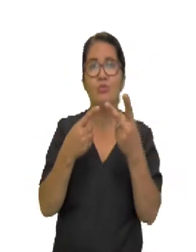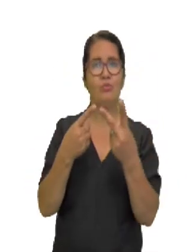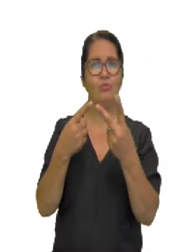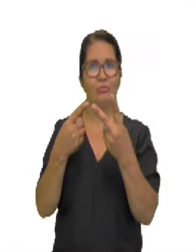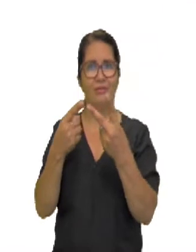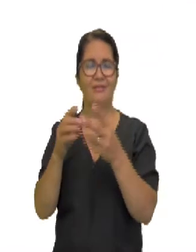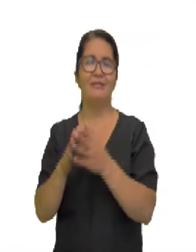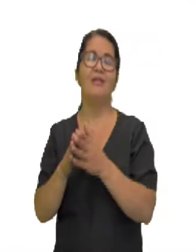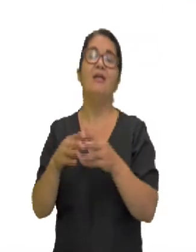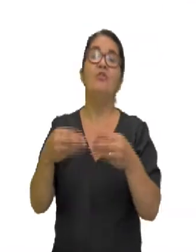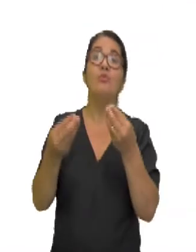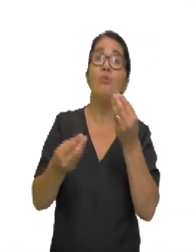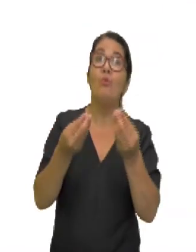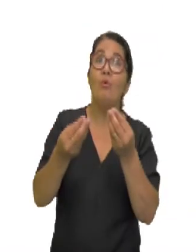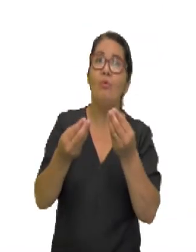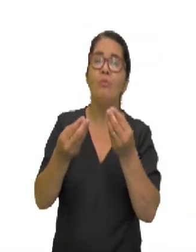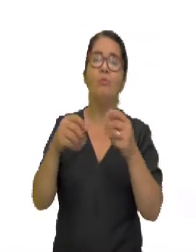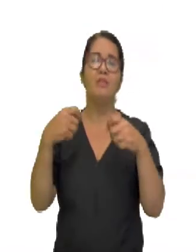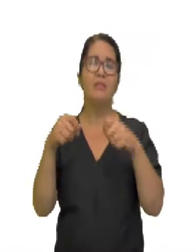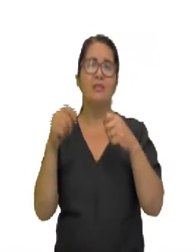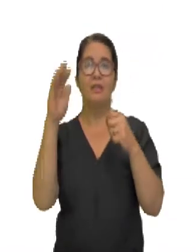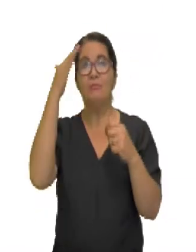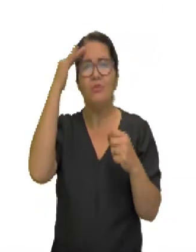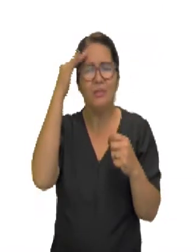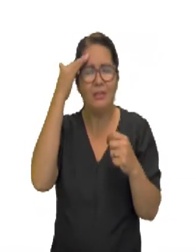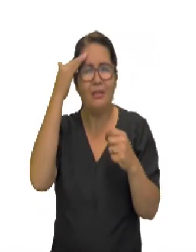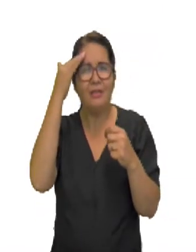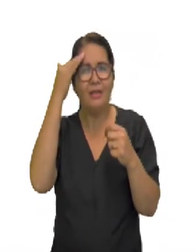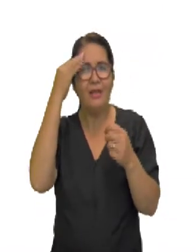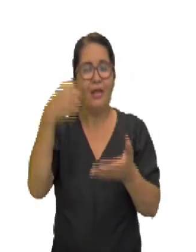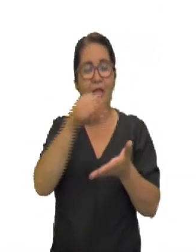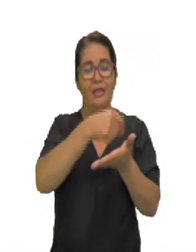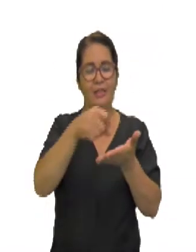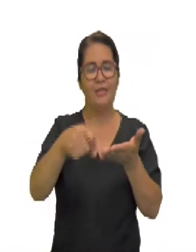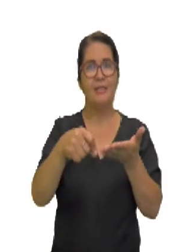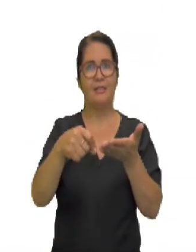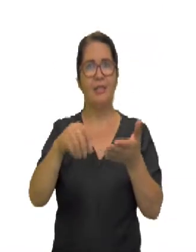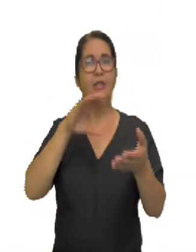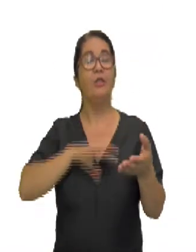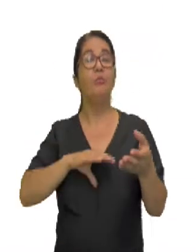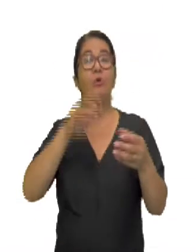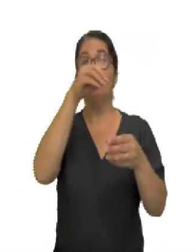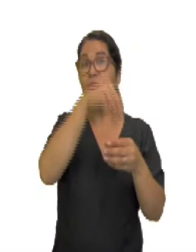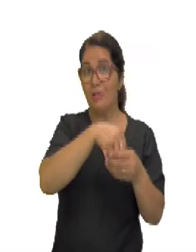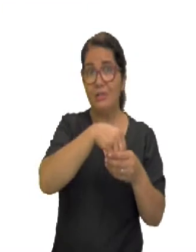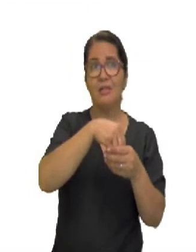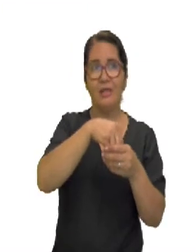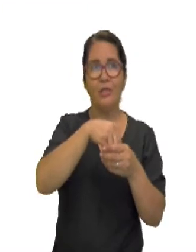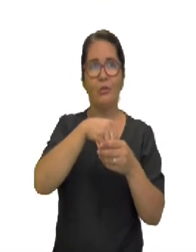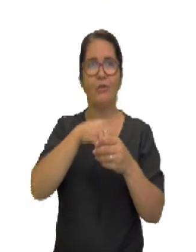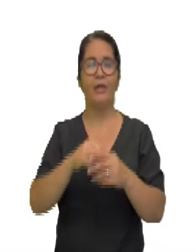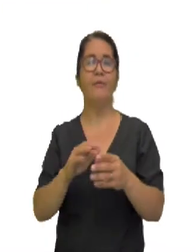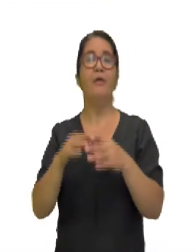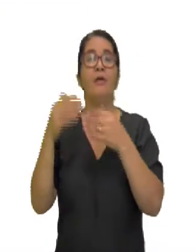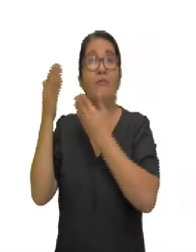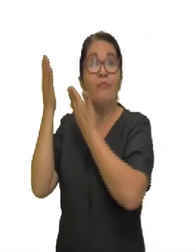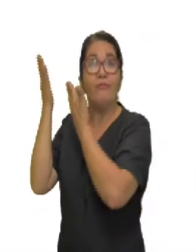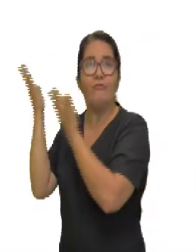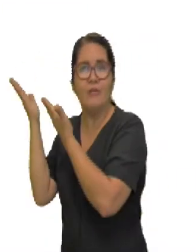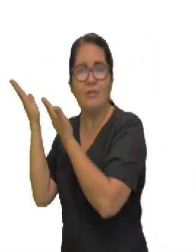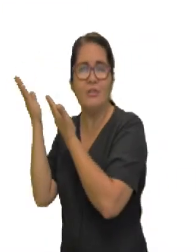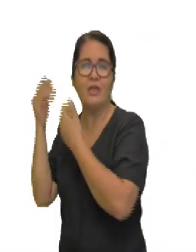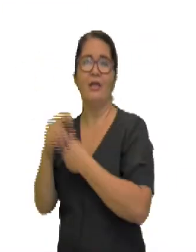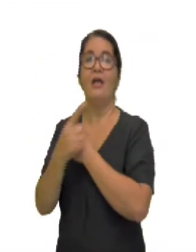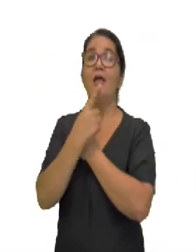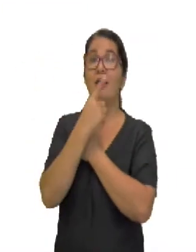como advérbio, e aí ela vai enfatizar essa ideia do adjetivo. E já no sintético, eu não